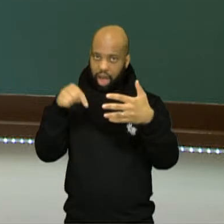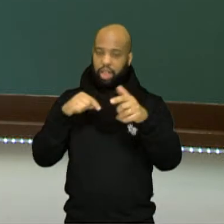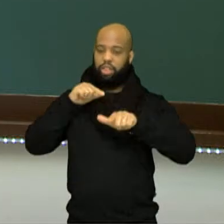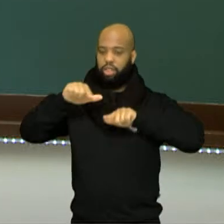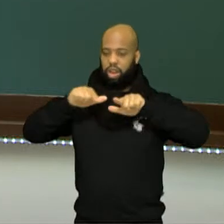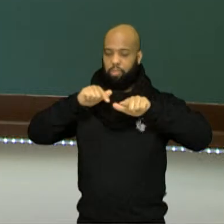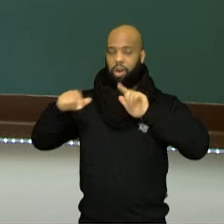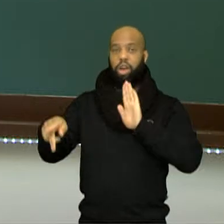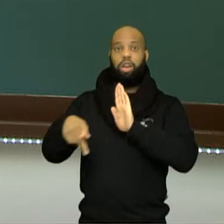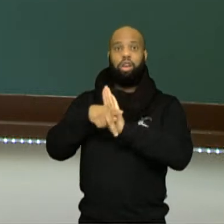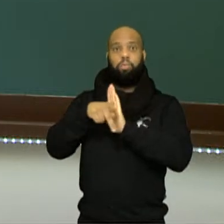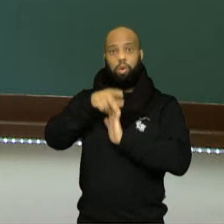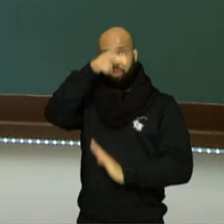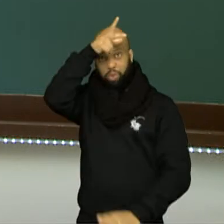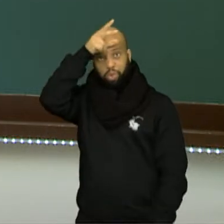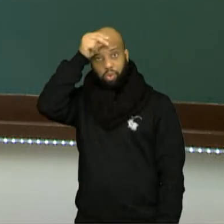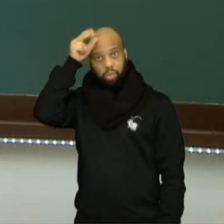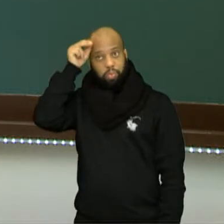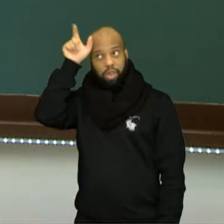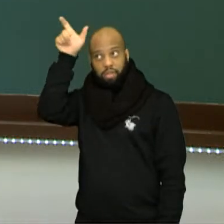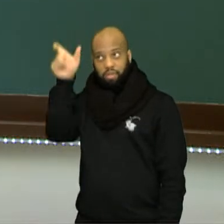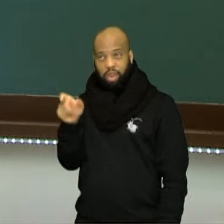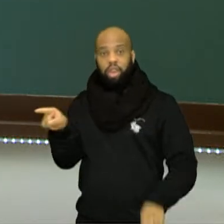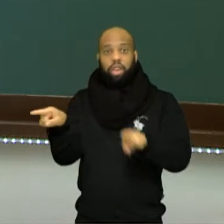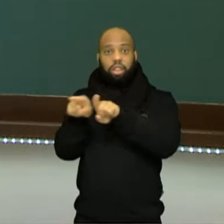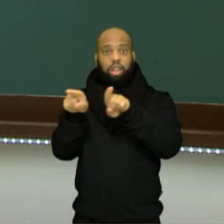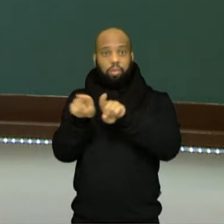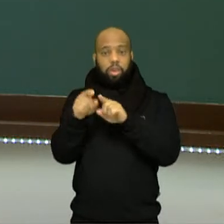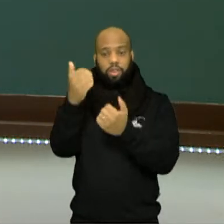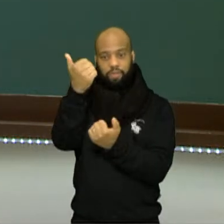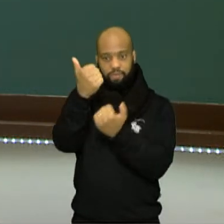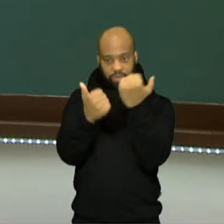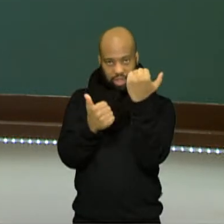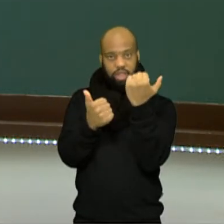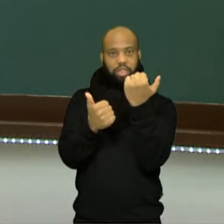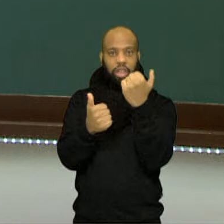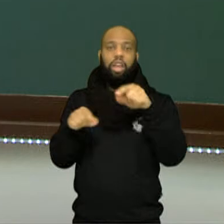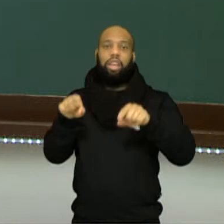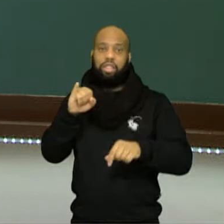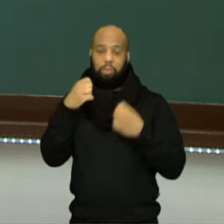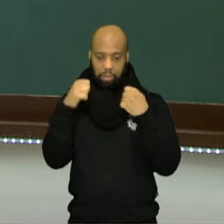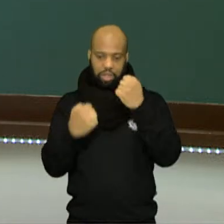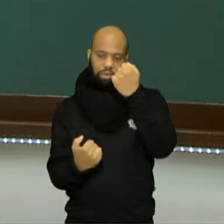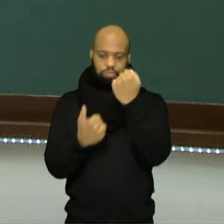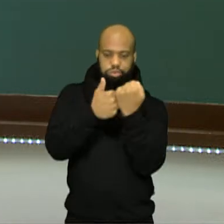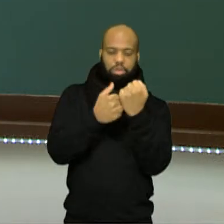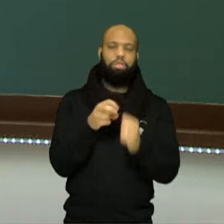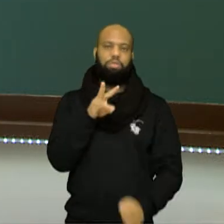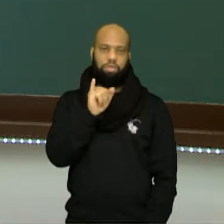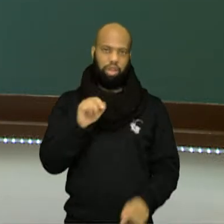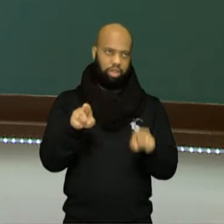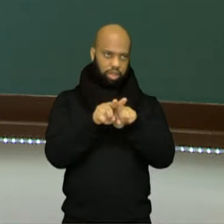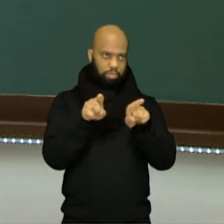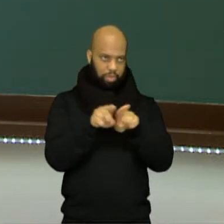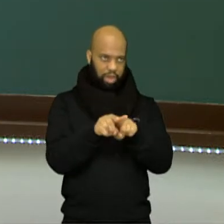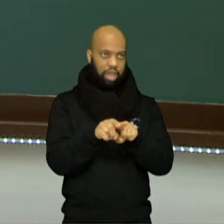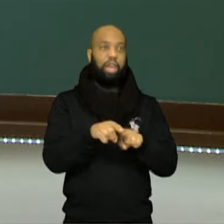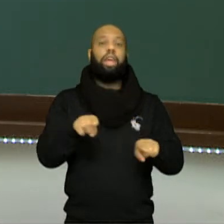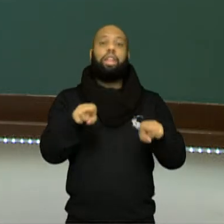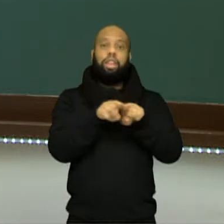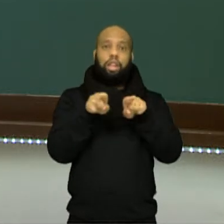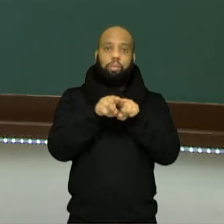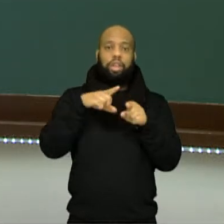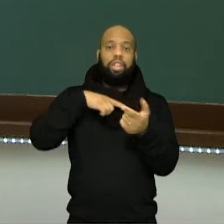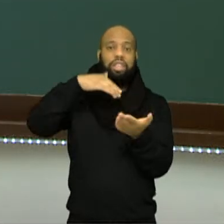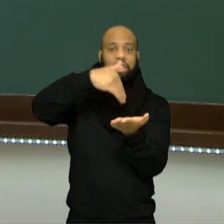prefeito e o seu vice que vai acompanhá-lo e também substituí-lo em caso de ausência. Os secretários